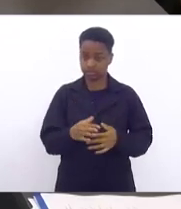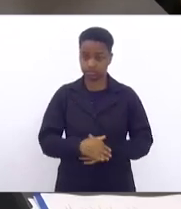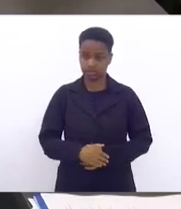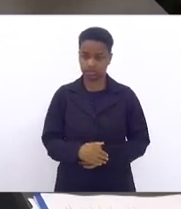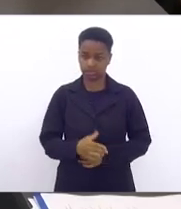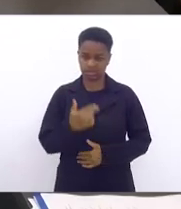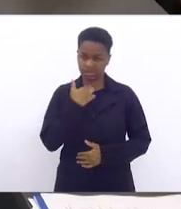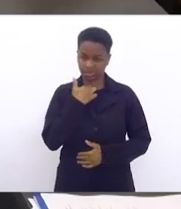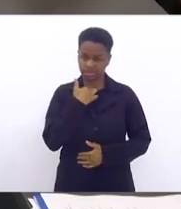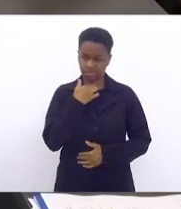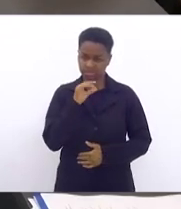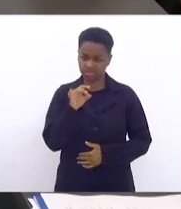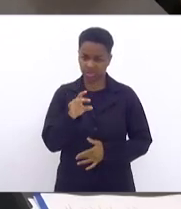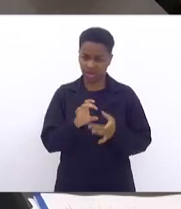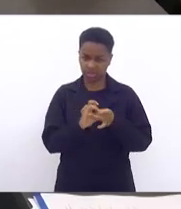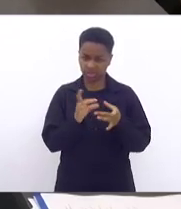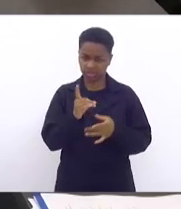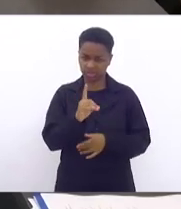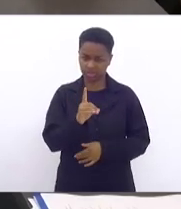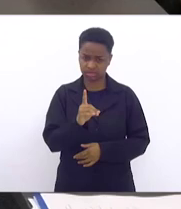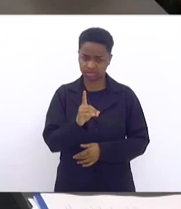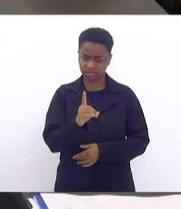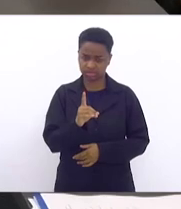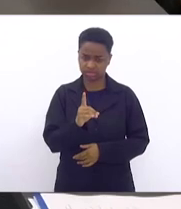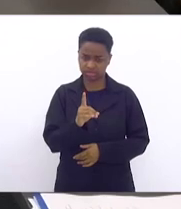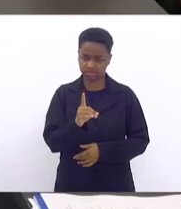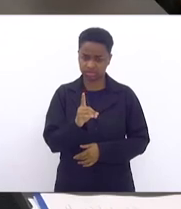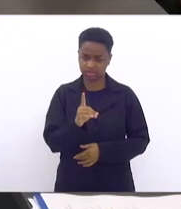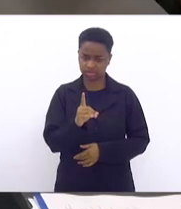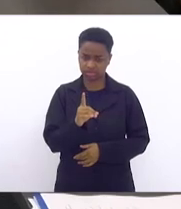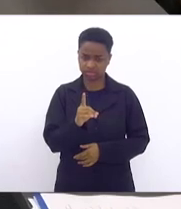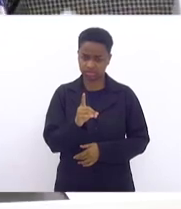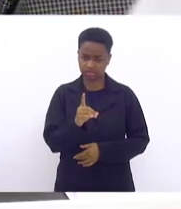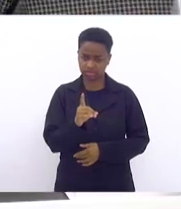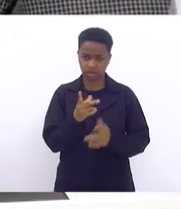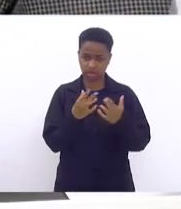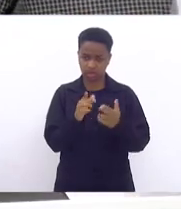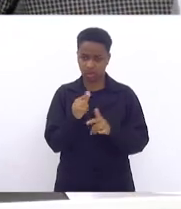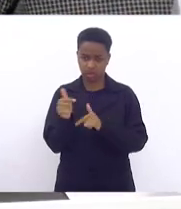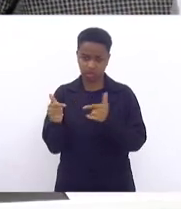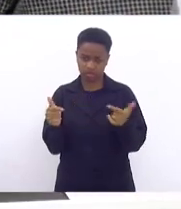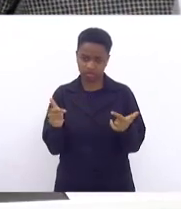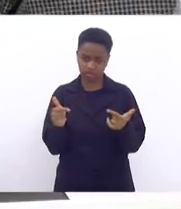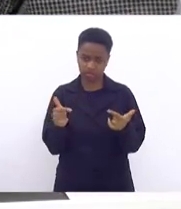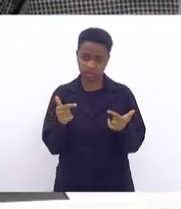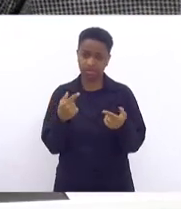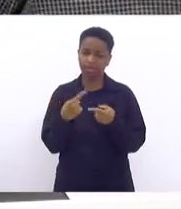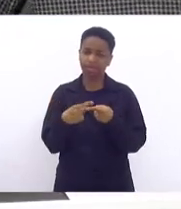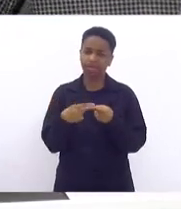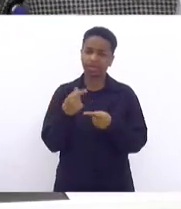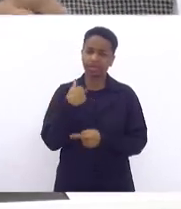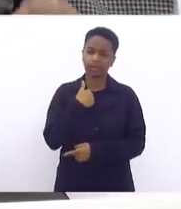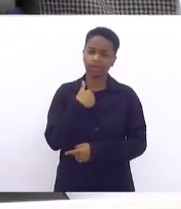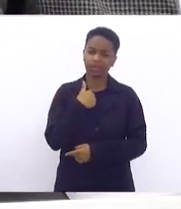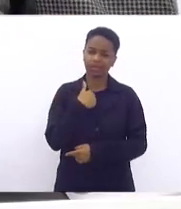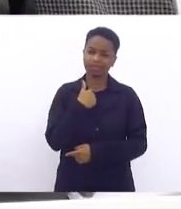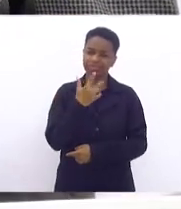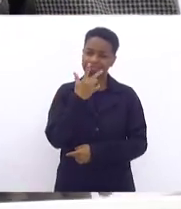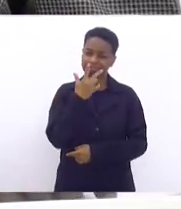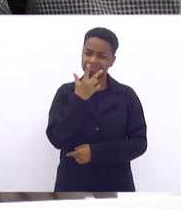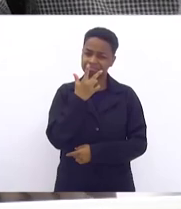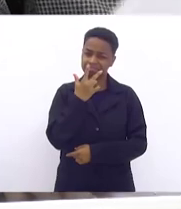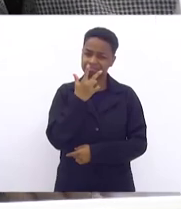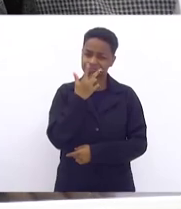não poderia ser apenas autorizando também? Como foram outras? Eu tenho a impressão, deputado